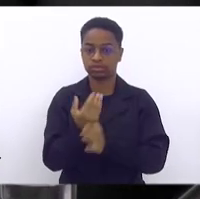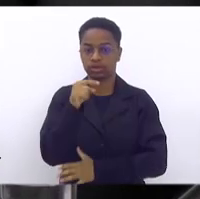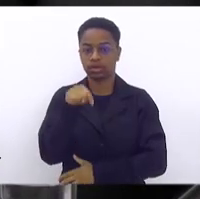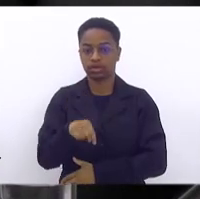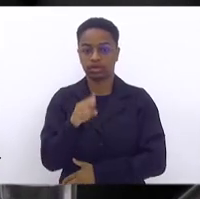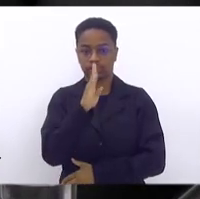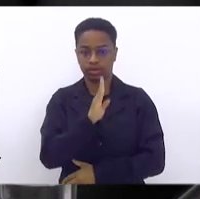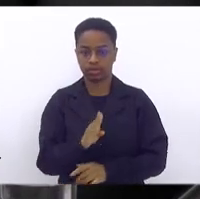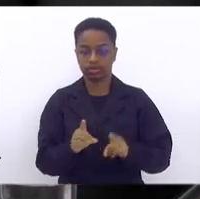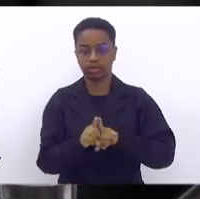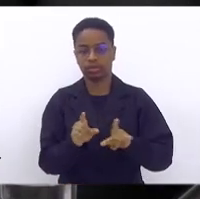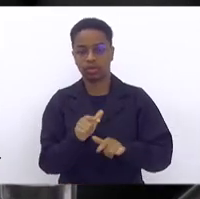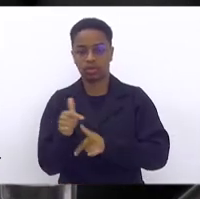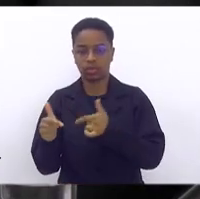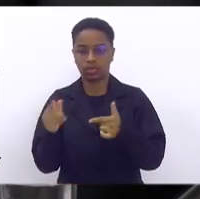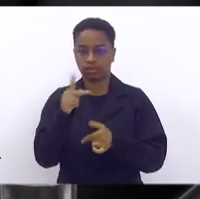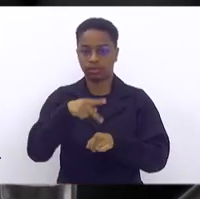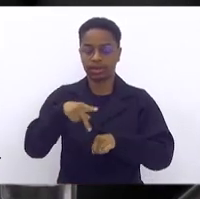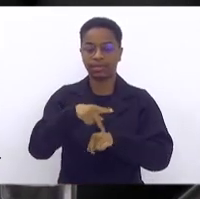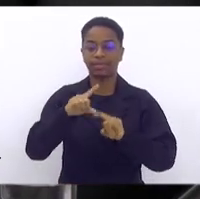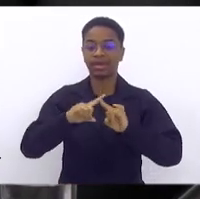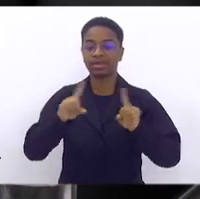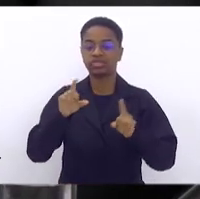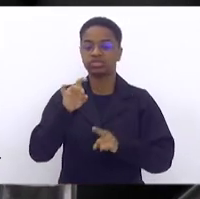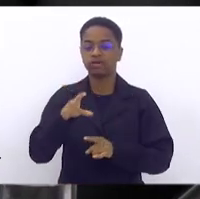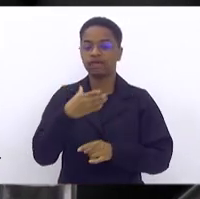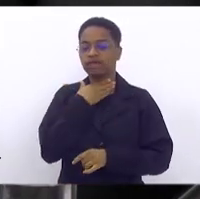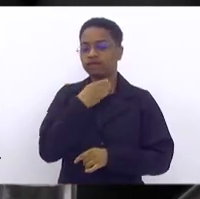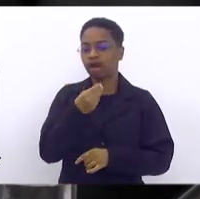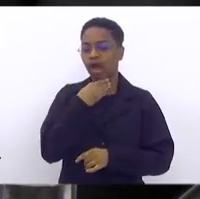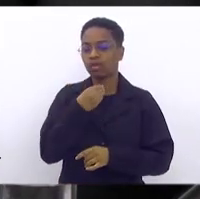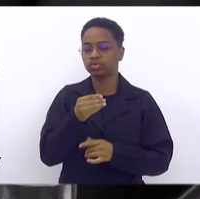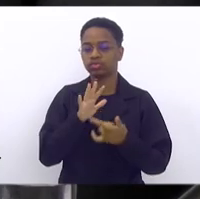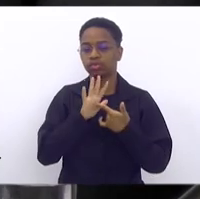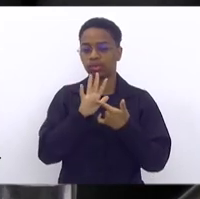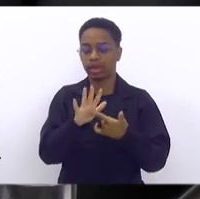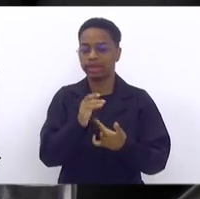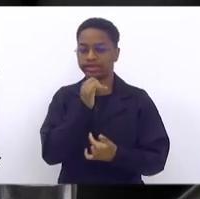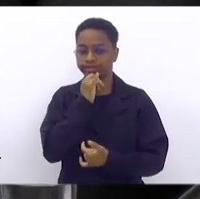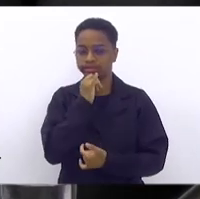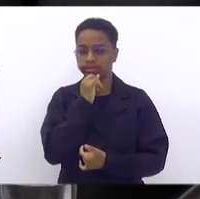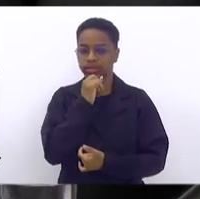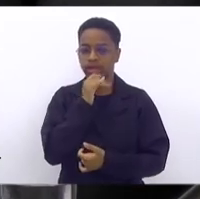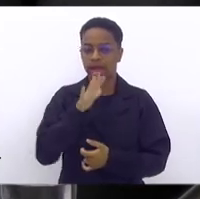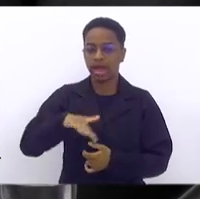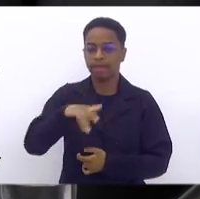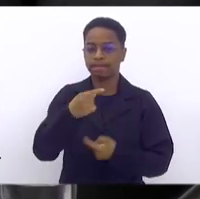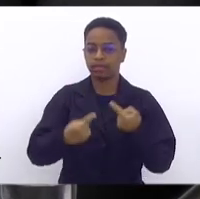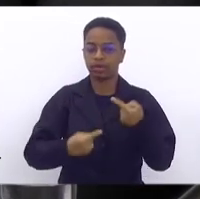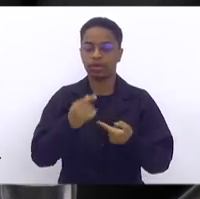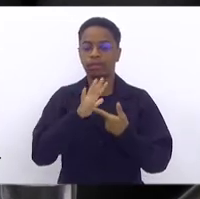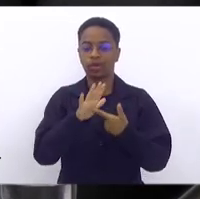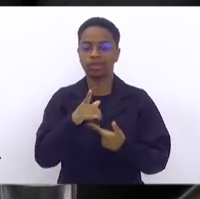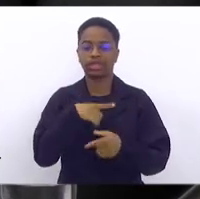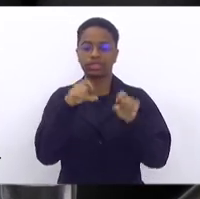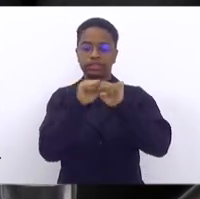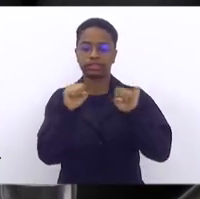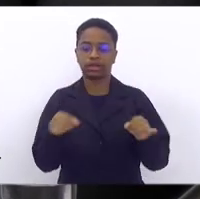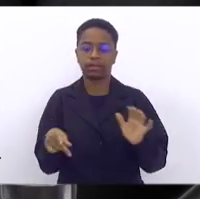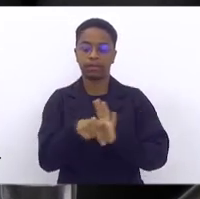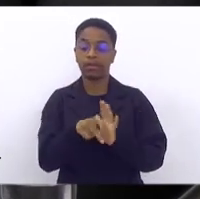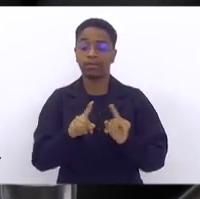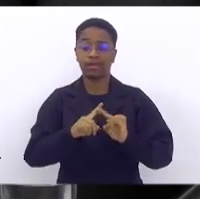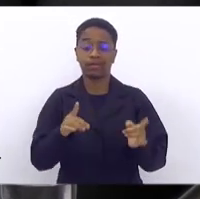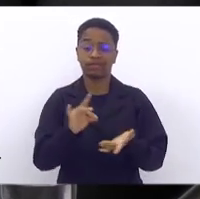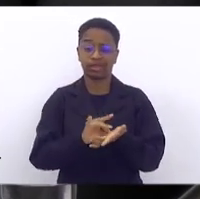se cria apenas uma digitalização de fachada, até para fins assim, egóicos, né, políticos, eu tenho um sistema para chamar de meu, né, e acaba que